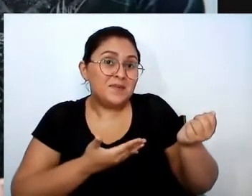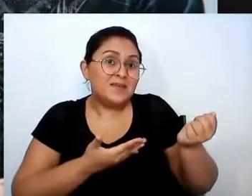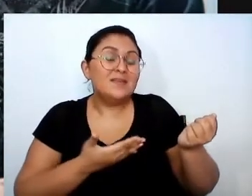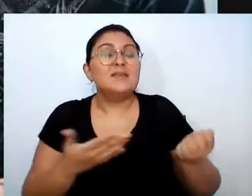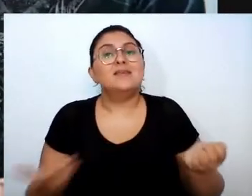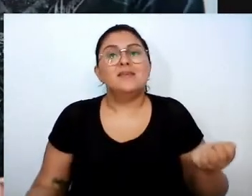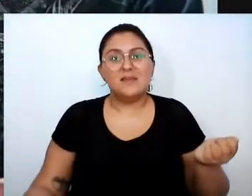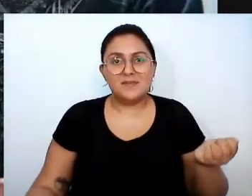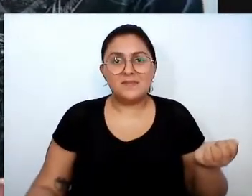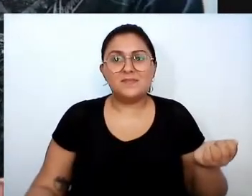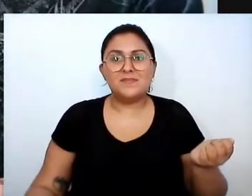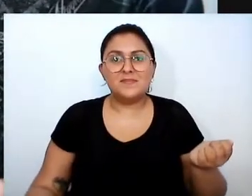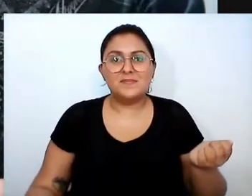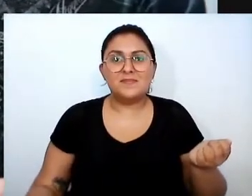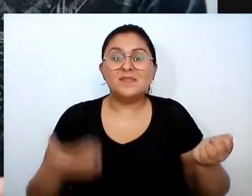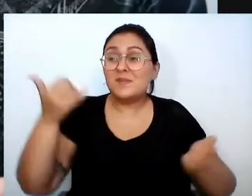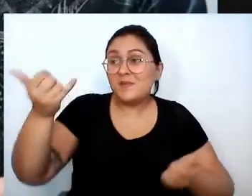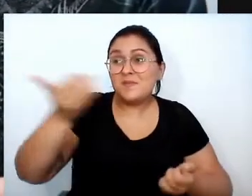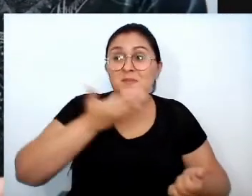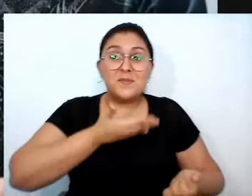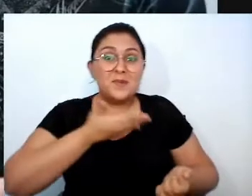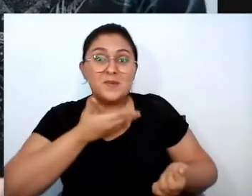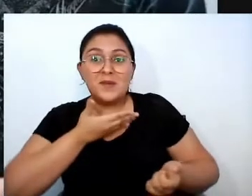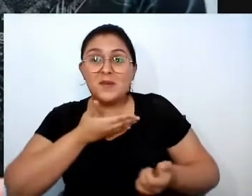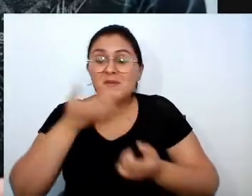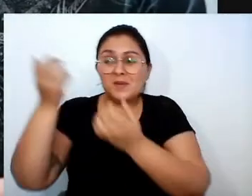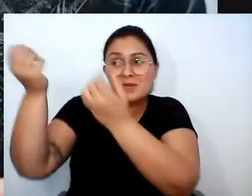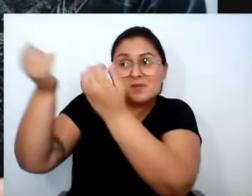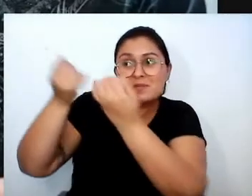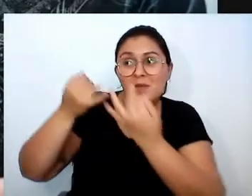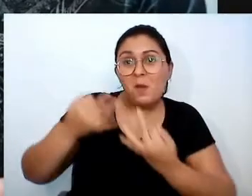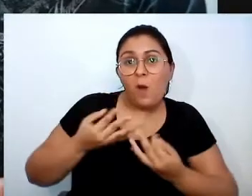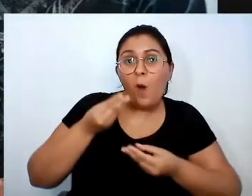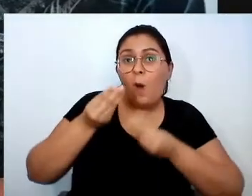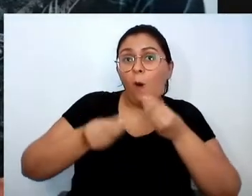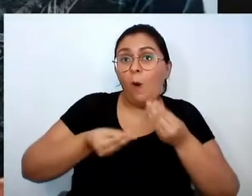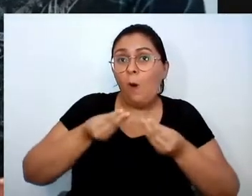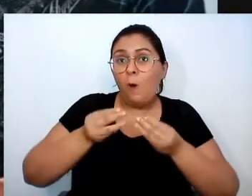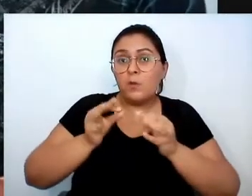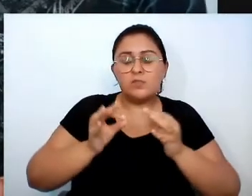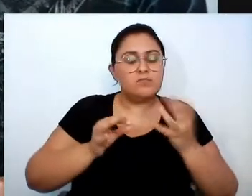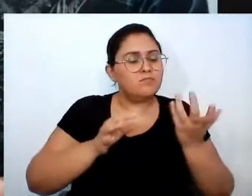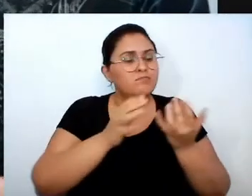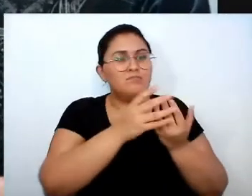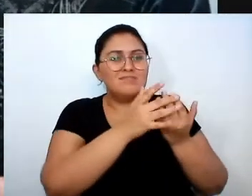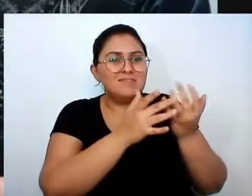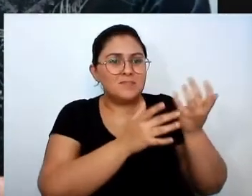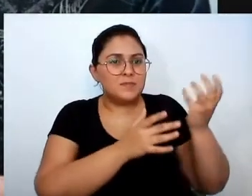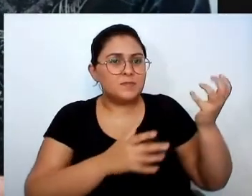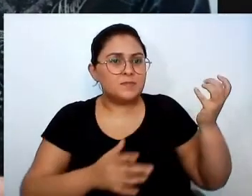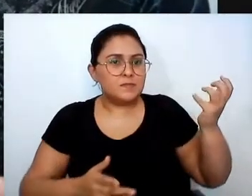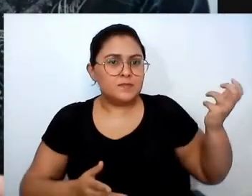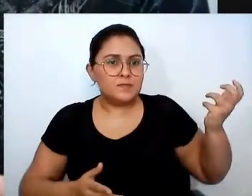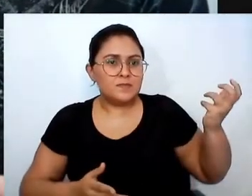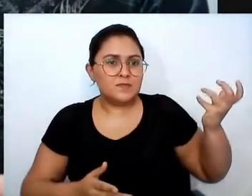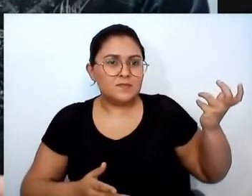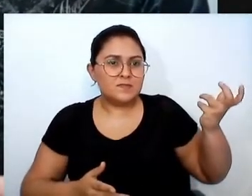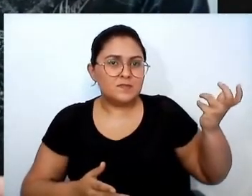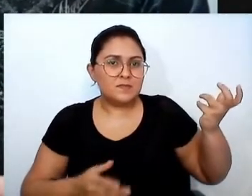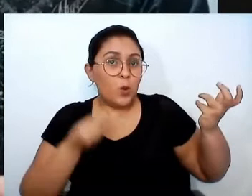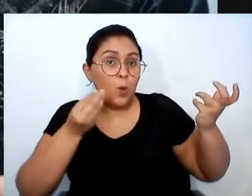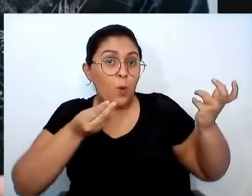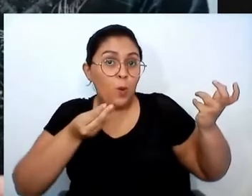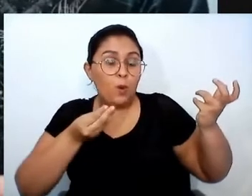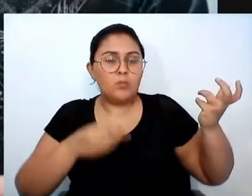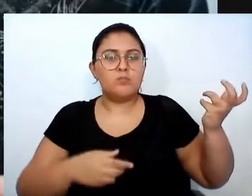coisa, ó, José, você coloca o dedo aqui e aqui, assim, foi Hum, posicionando meus dedos, né? Então, foi assim que eu comecei,